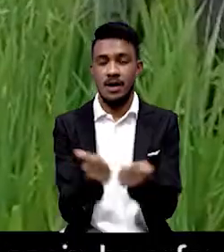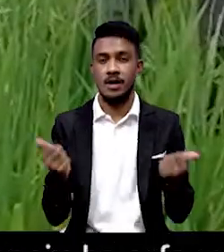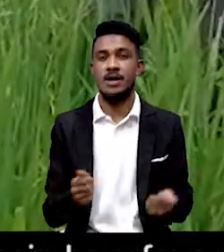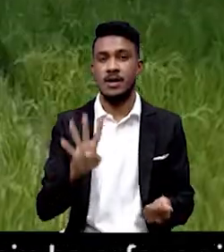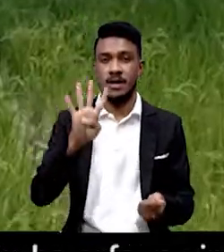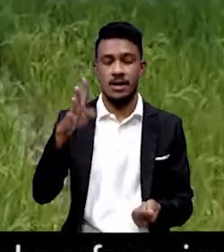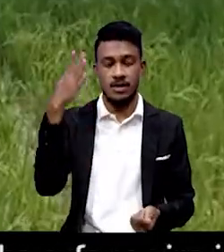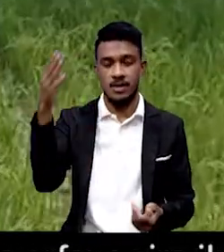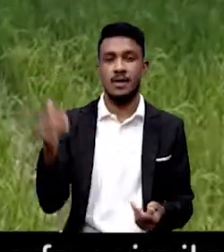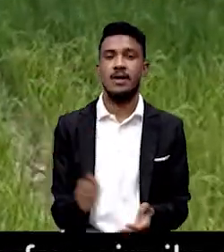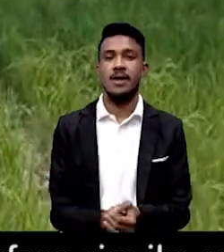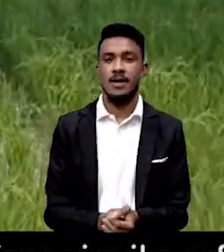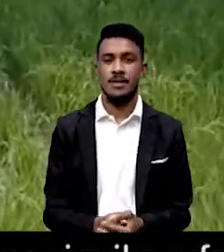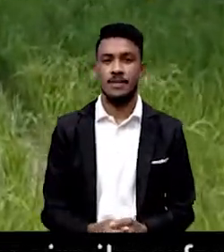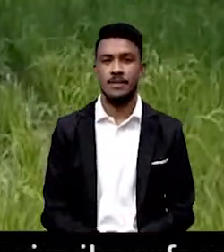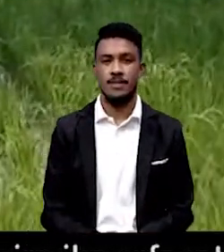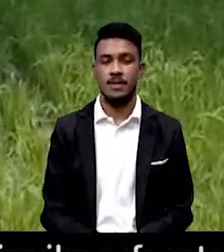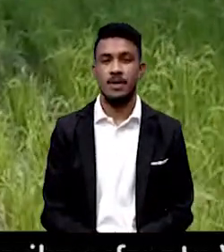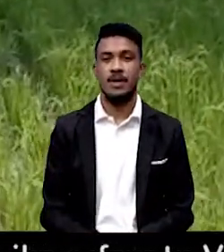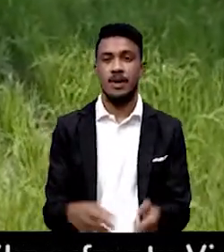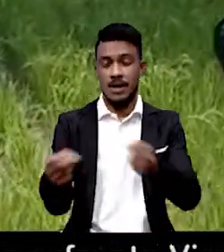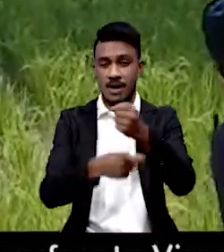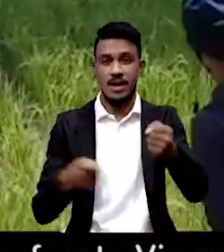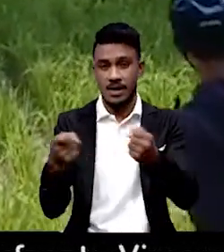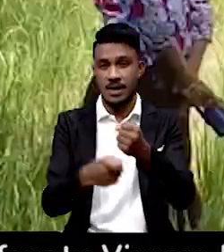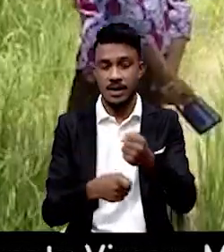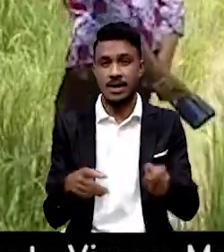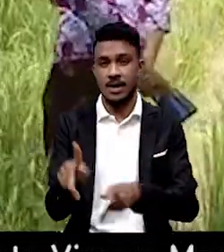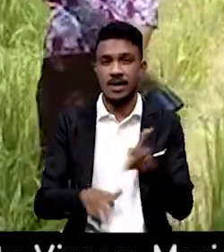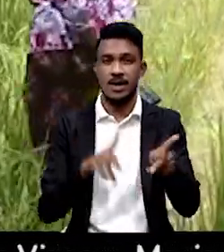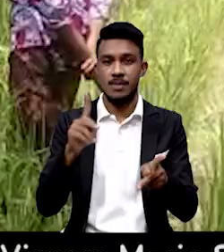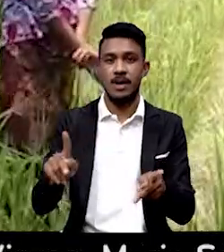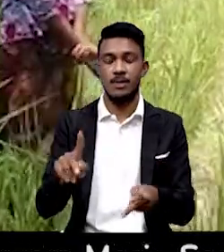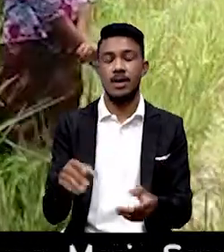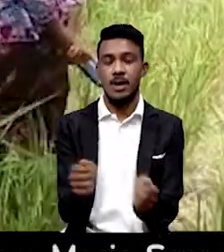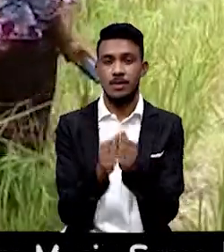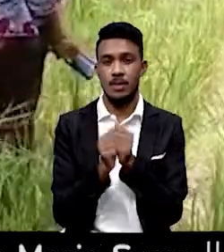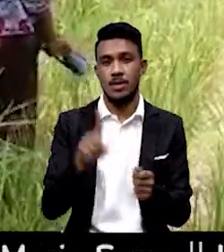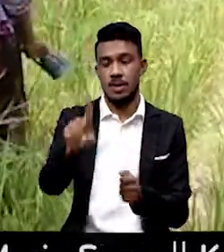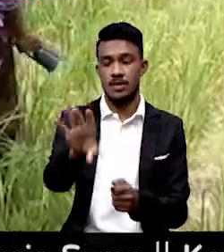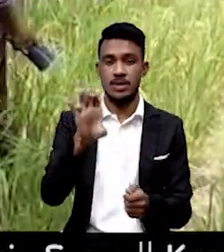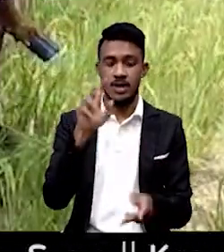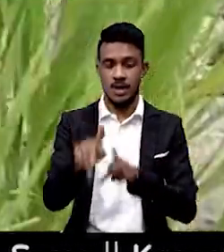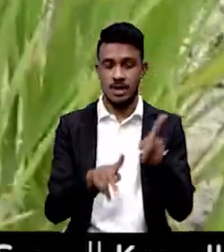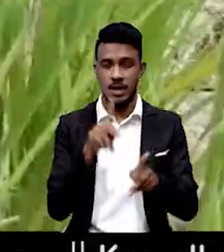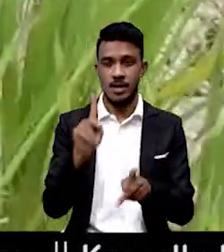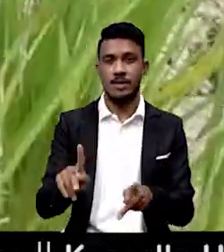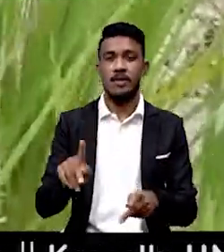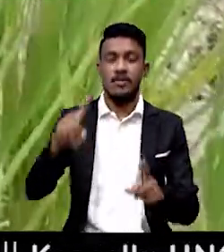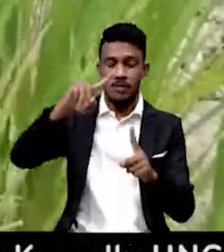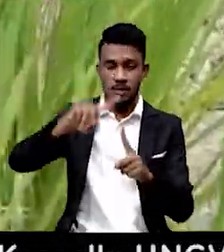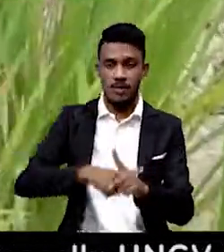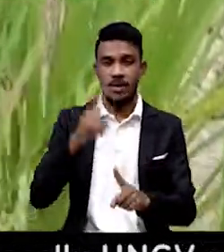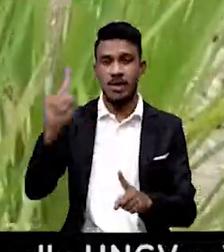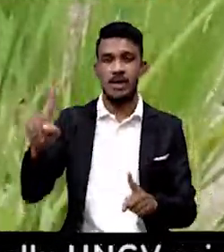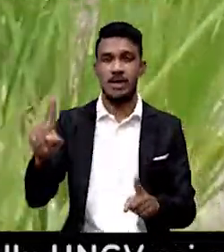ume noa no noa pai. Natar nain hamutuk atus ida resin senti preocupado tamba kuase fulan ida natar marang nola iha